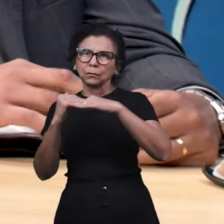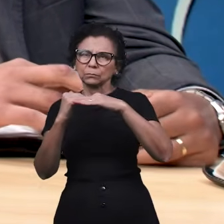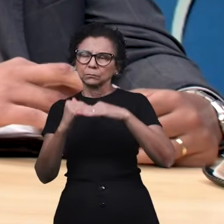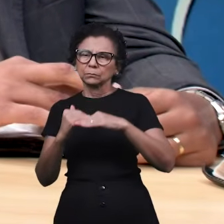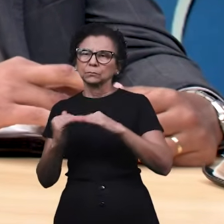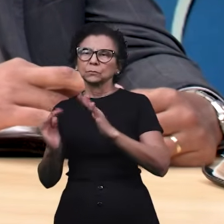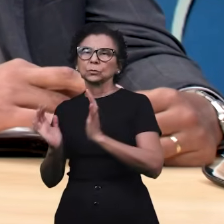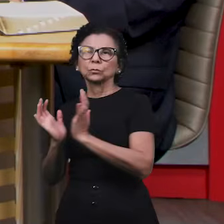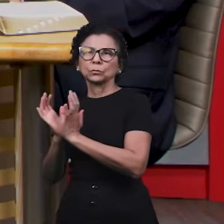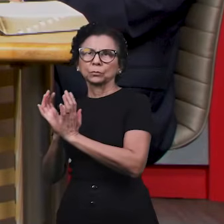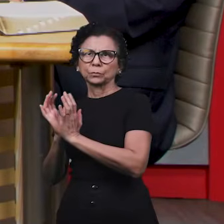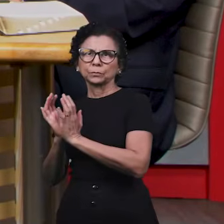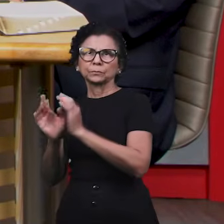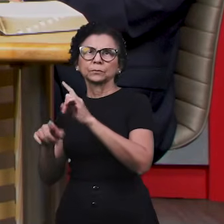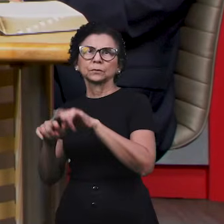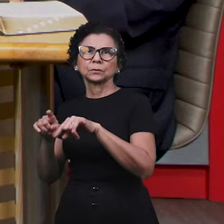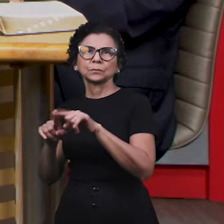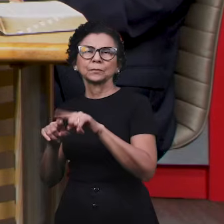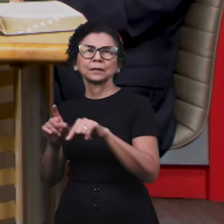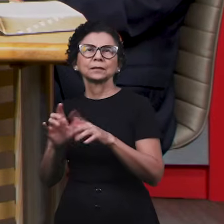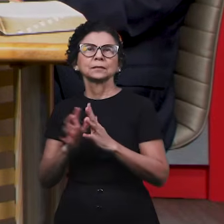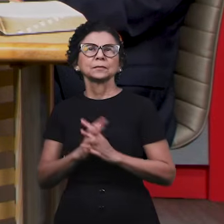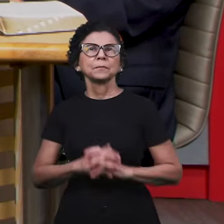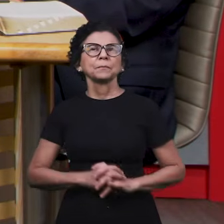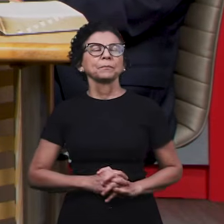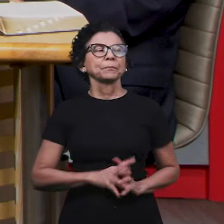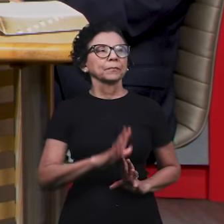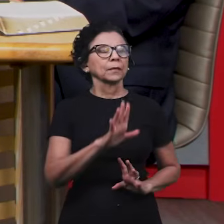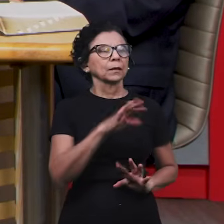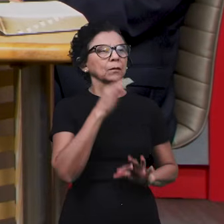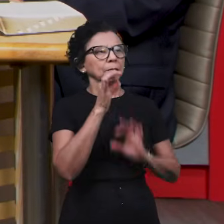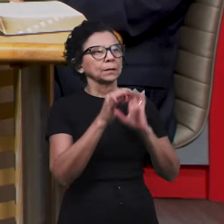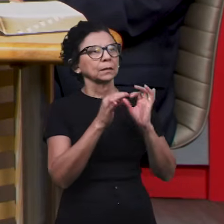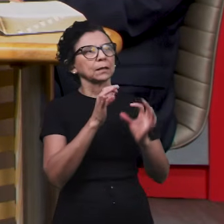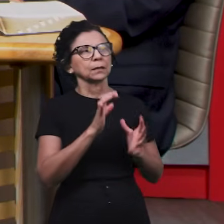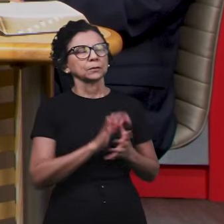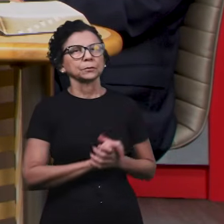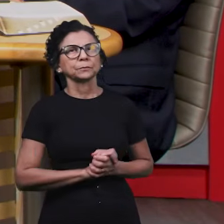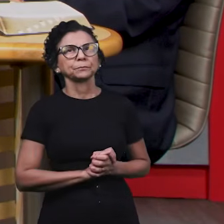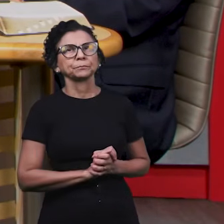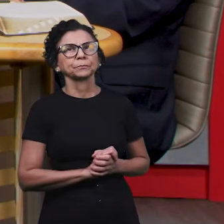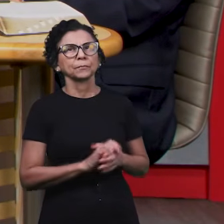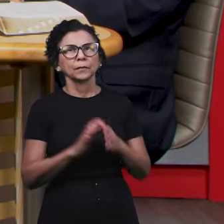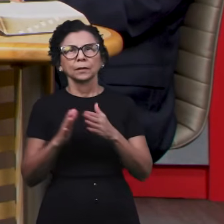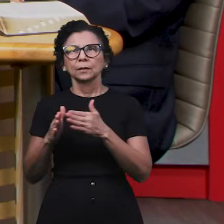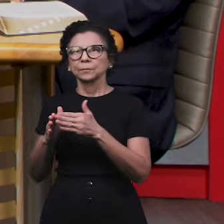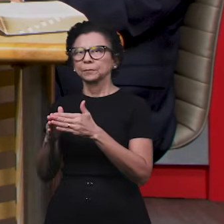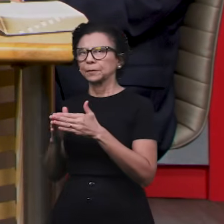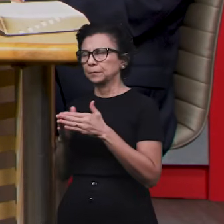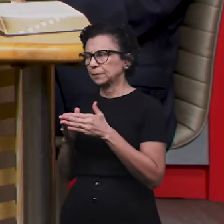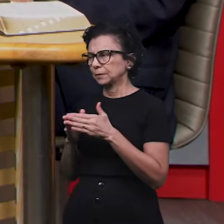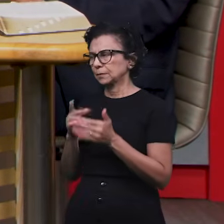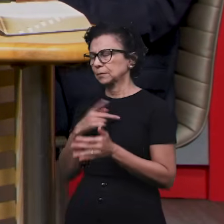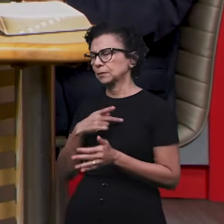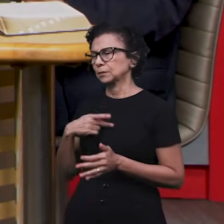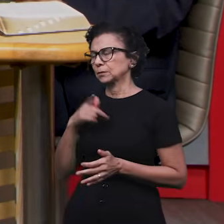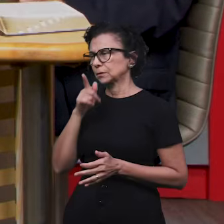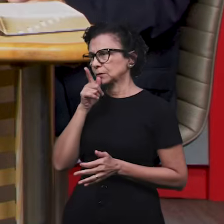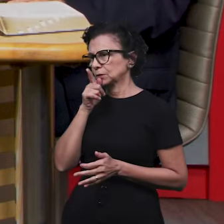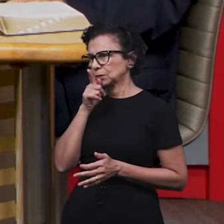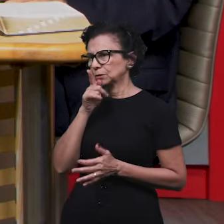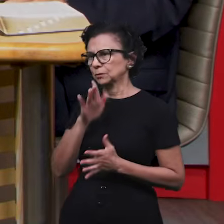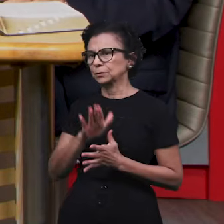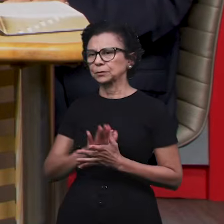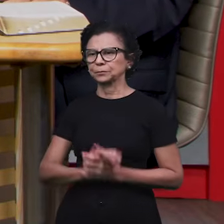demais. Outro ponto. Só um comentário, Ana, me permita, pastor Gilson, que